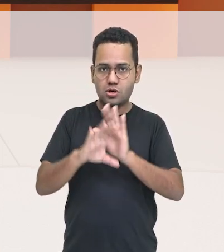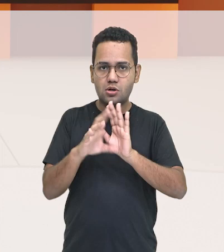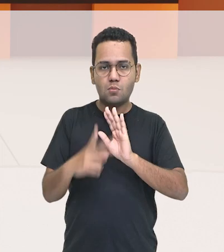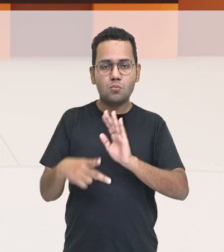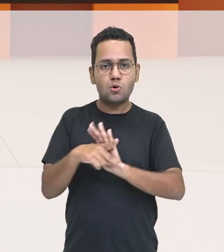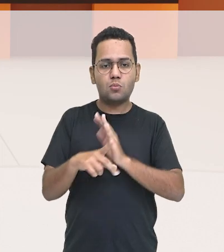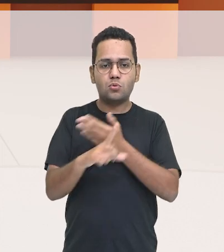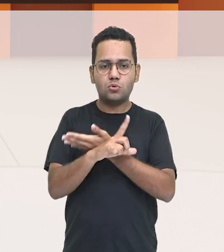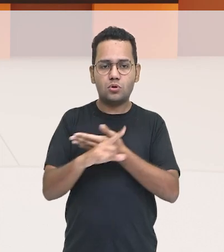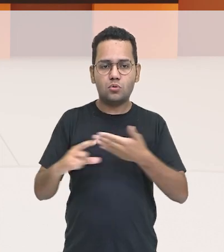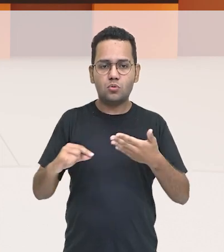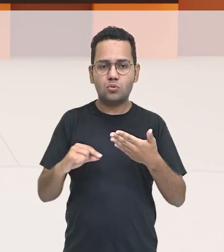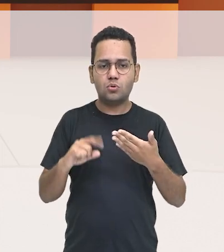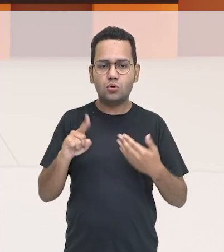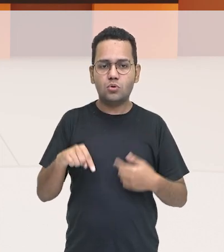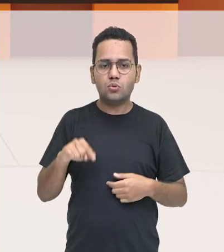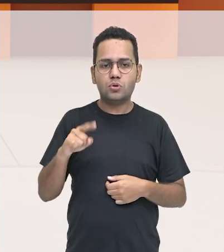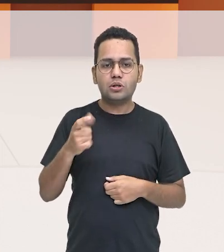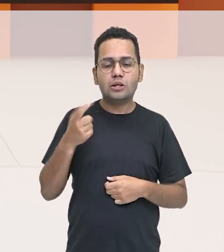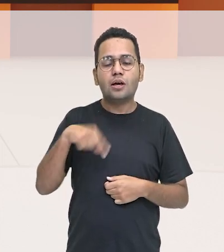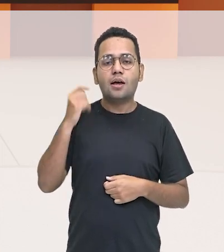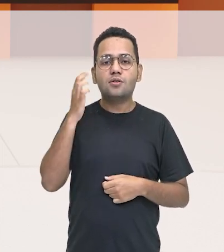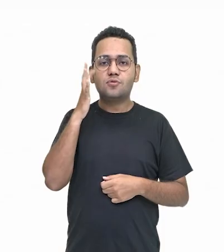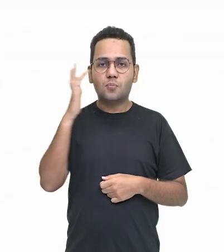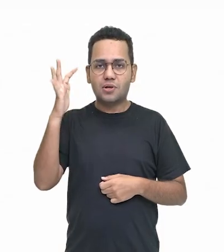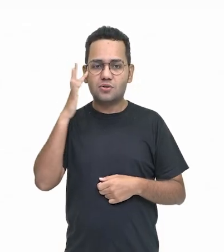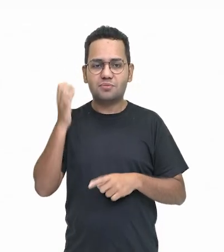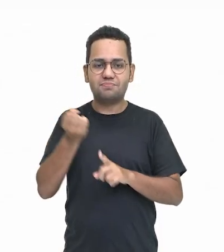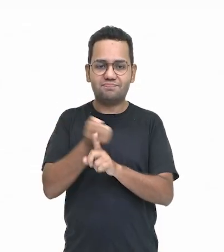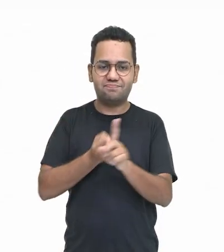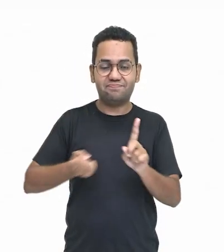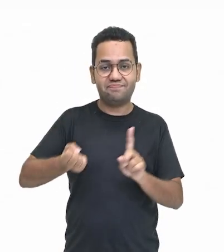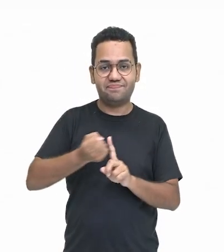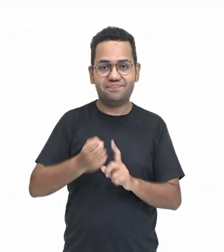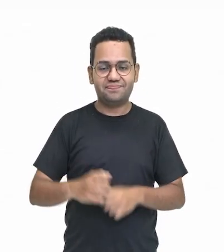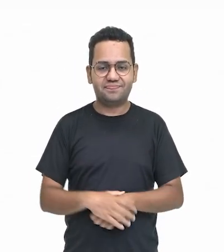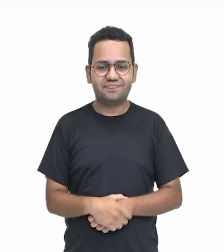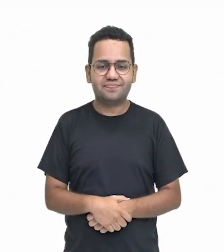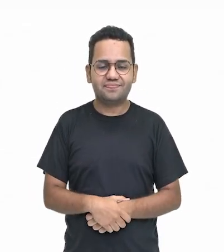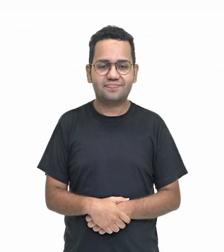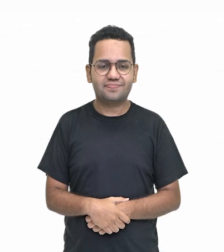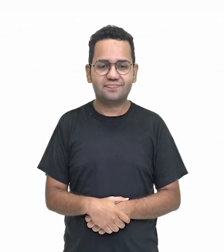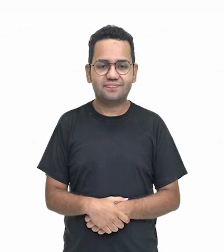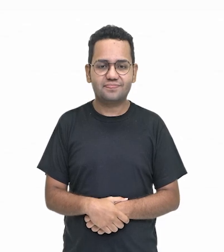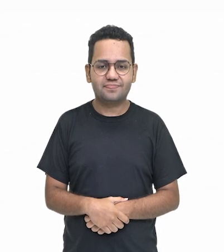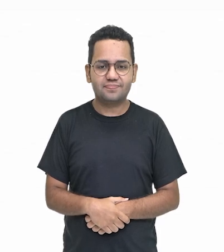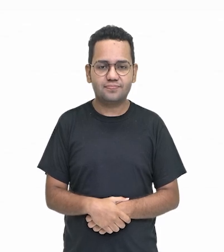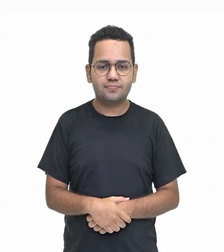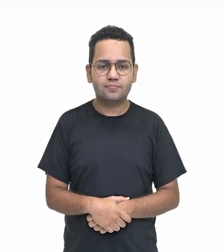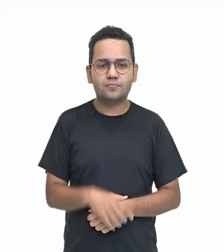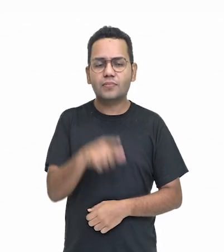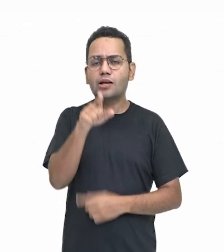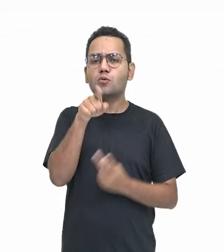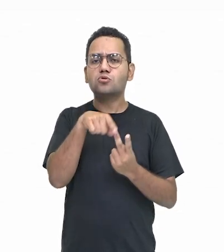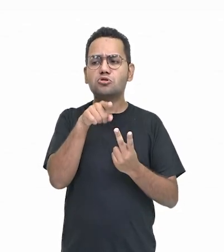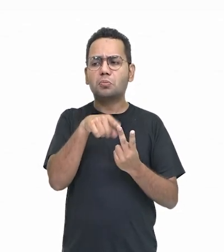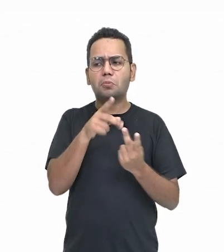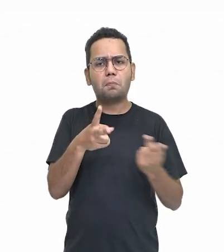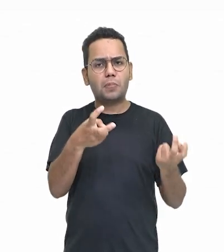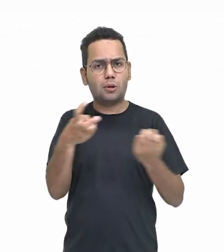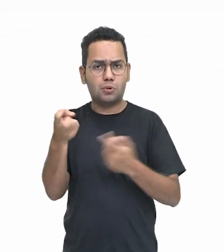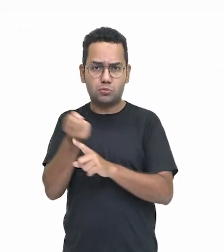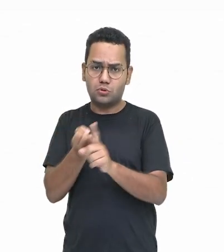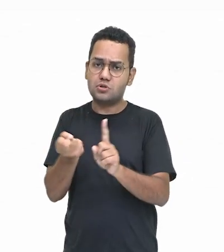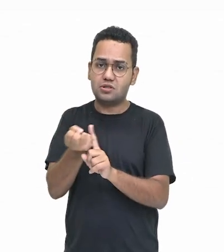norte-americano, que foi o conceito de imaginação sociológica, que é uma forma de perceber a sociedade.